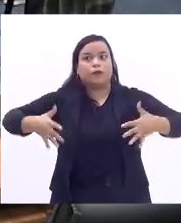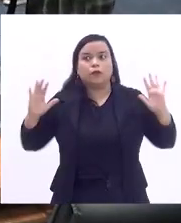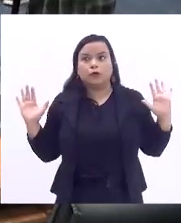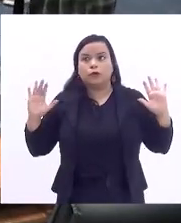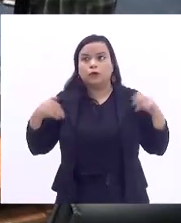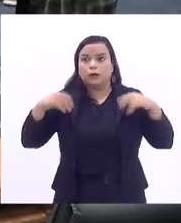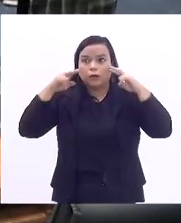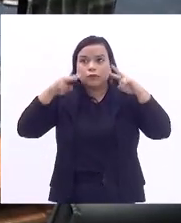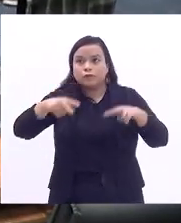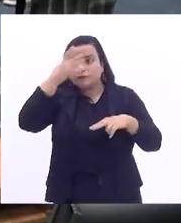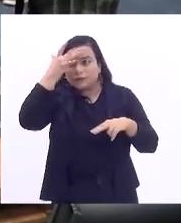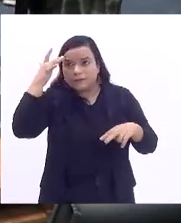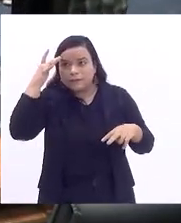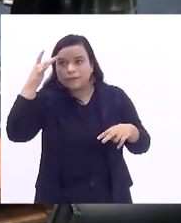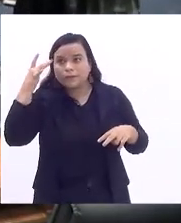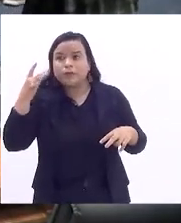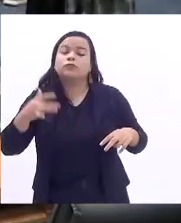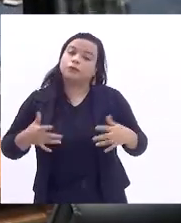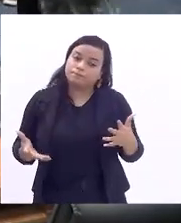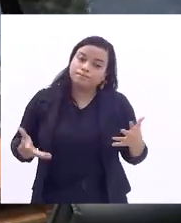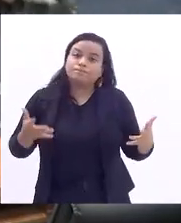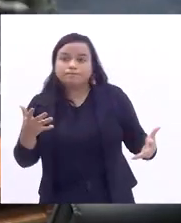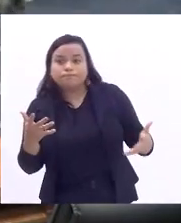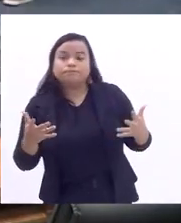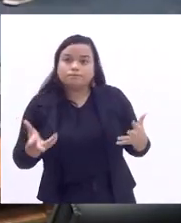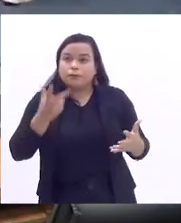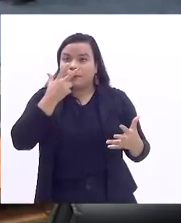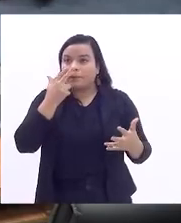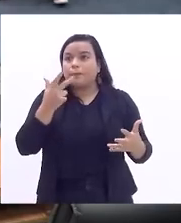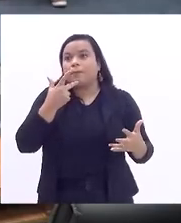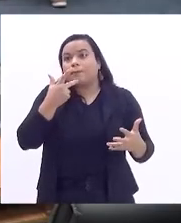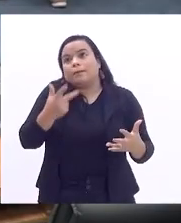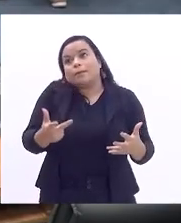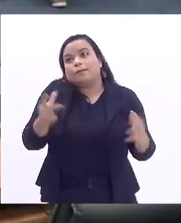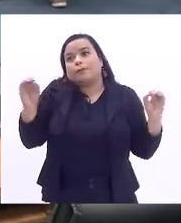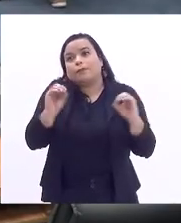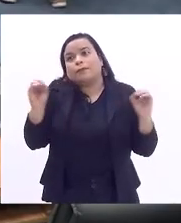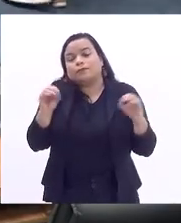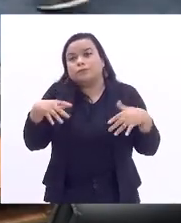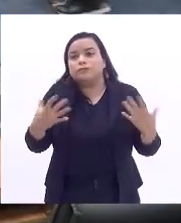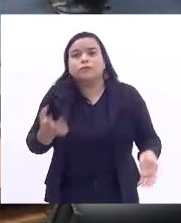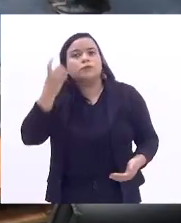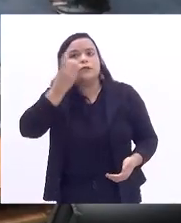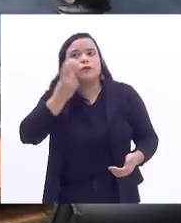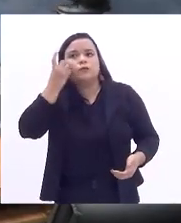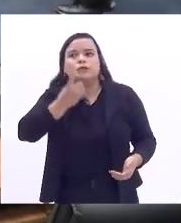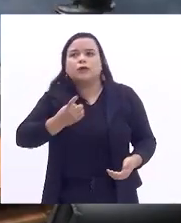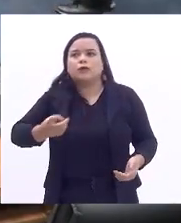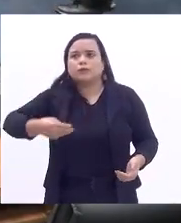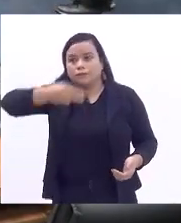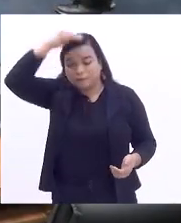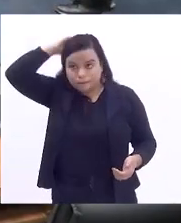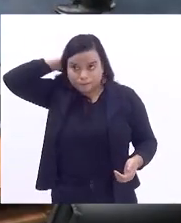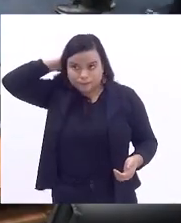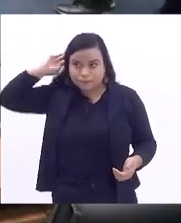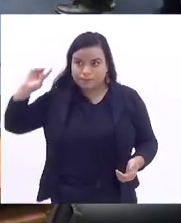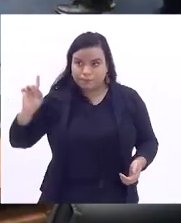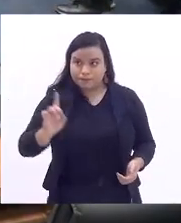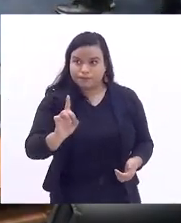eu vi muita gente balançando a cabeça mas ninguém se manifestou então obrigado senhor presidente Deputado Márcio